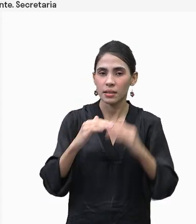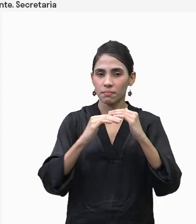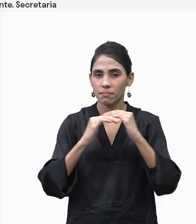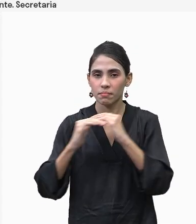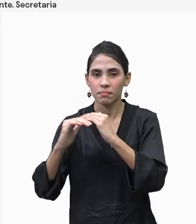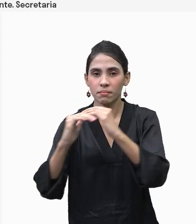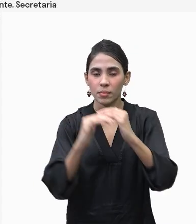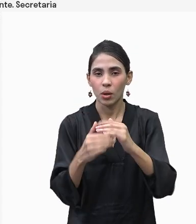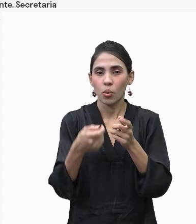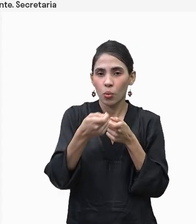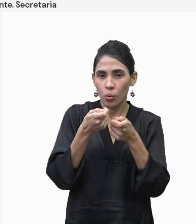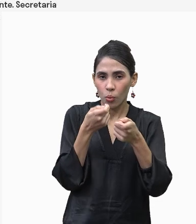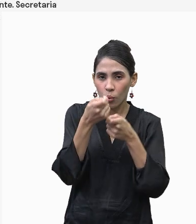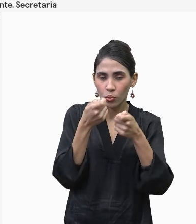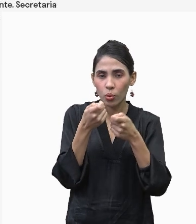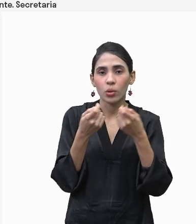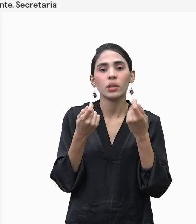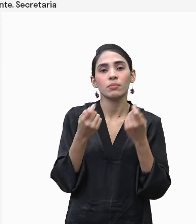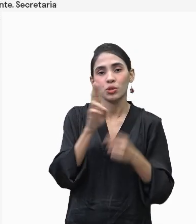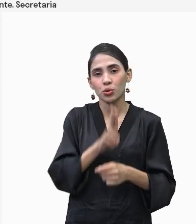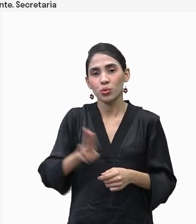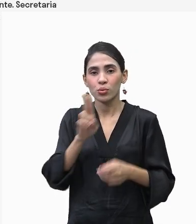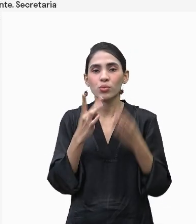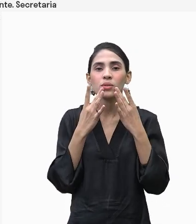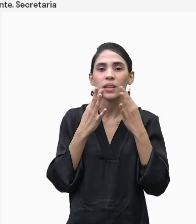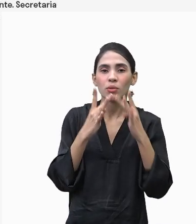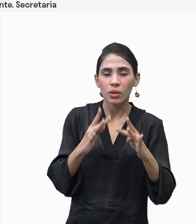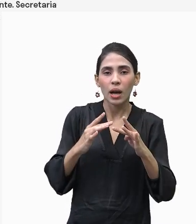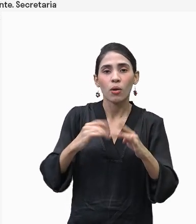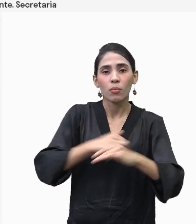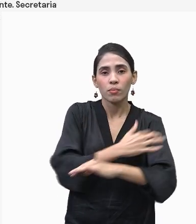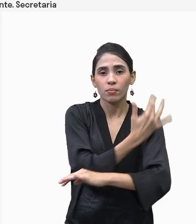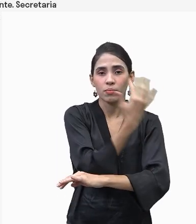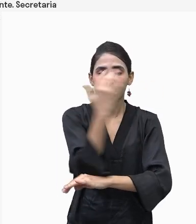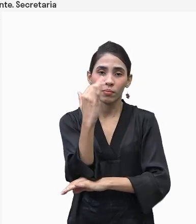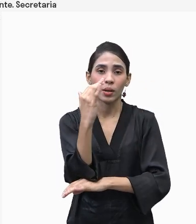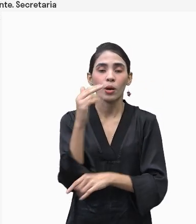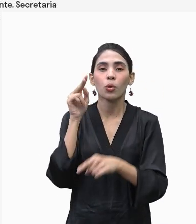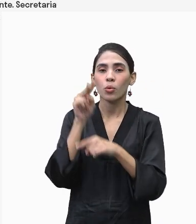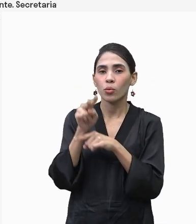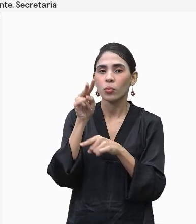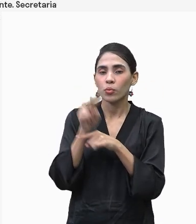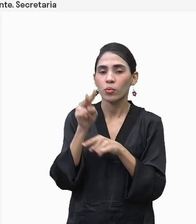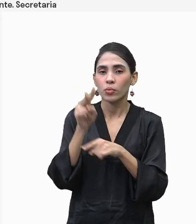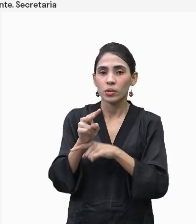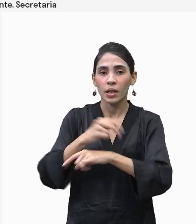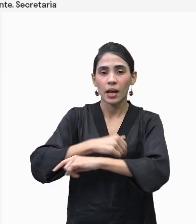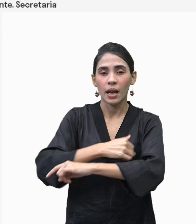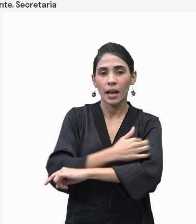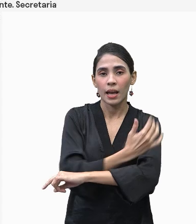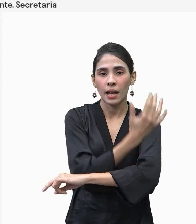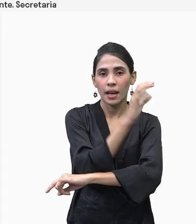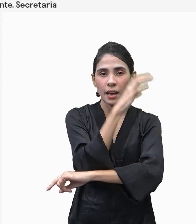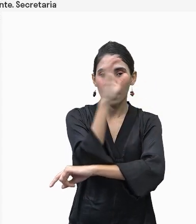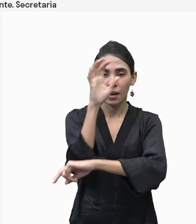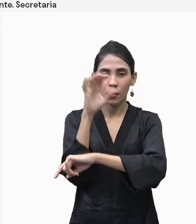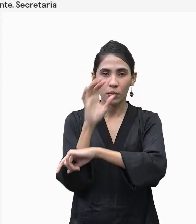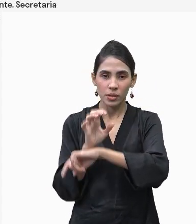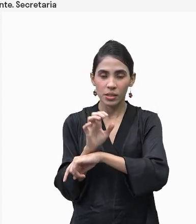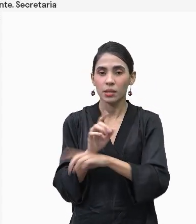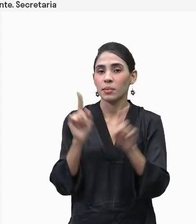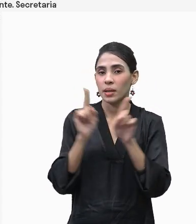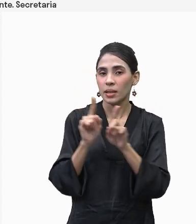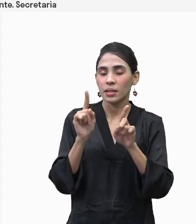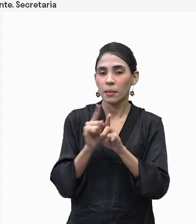exploração dos recursos florestais com a conservação dos ecossistemas e a promoção do bem-estar